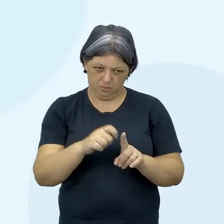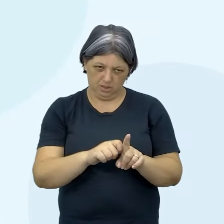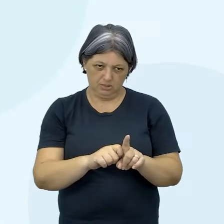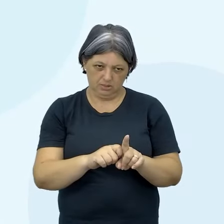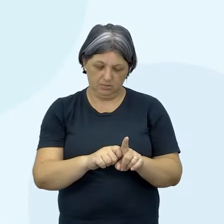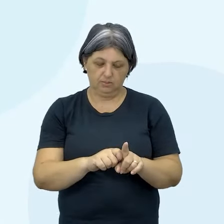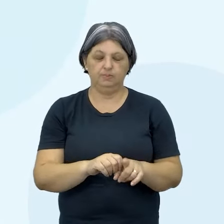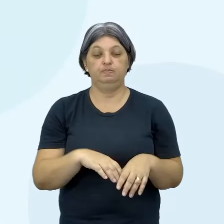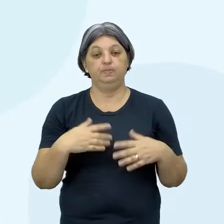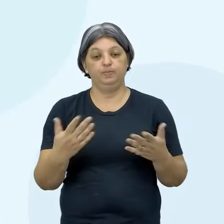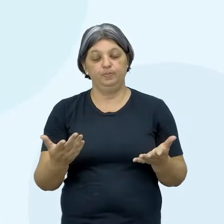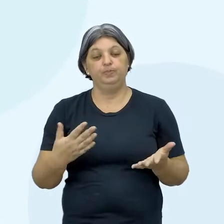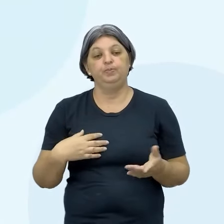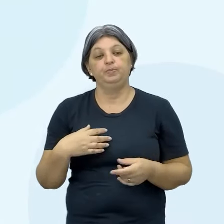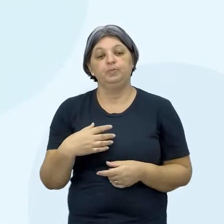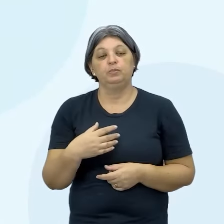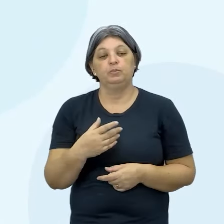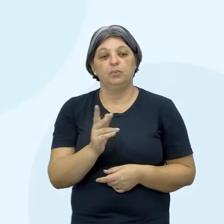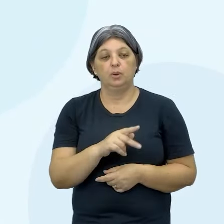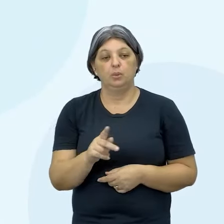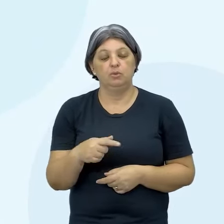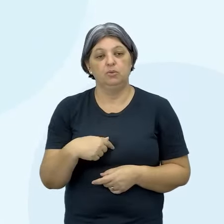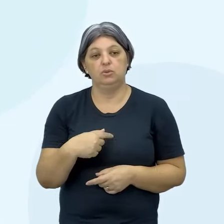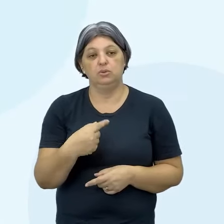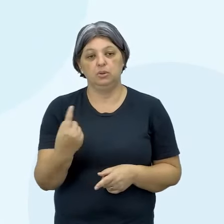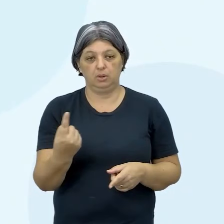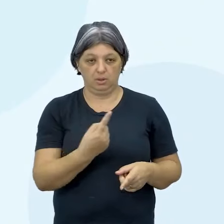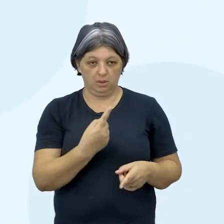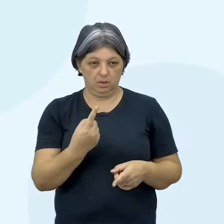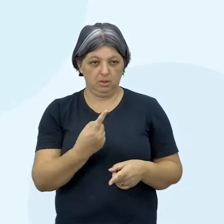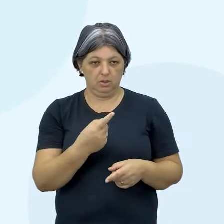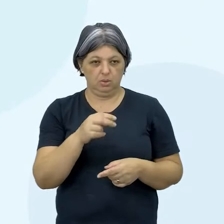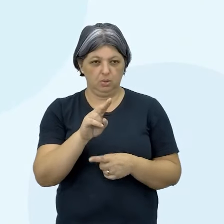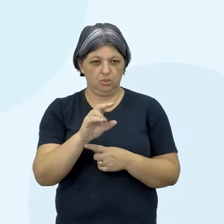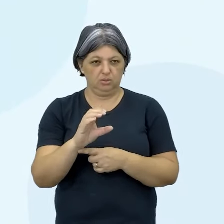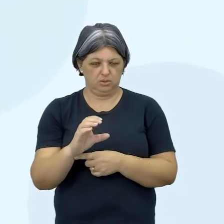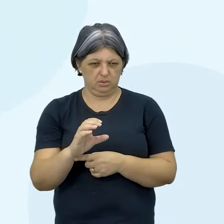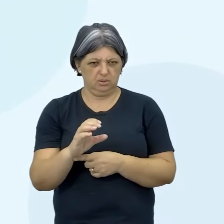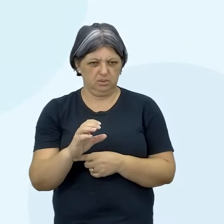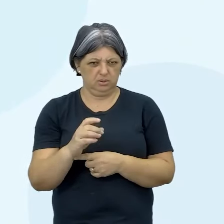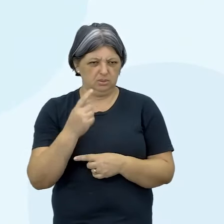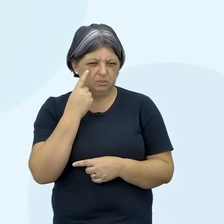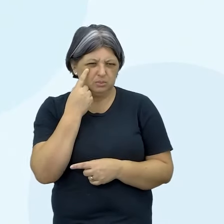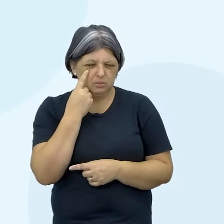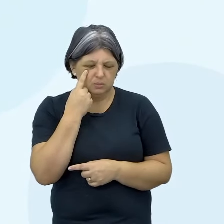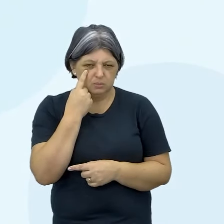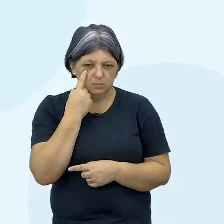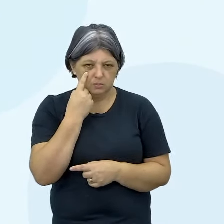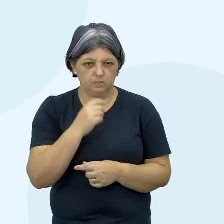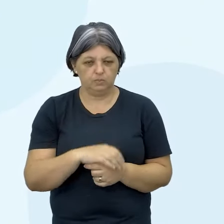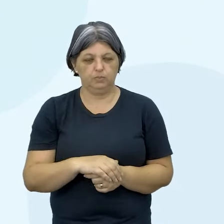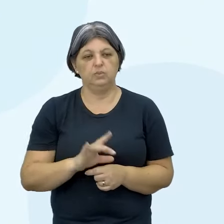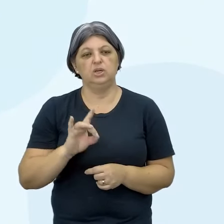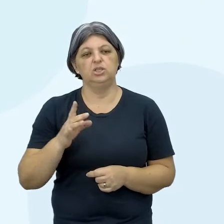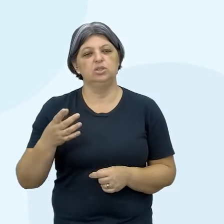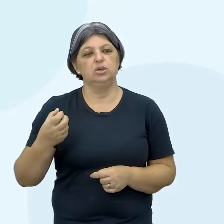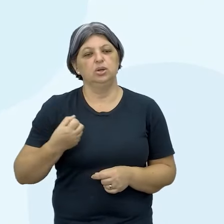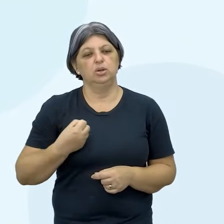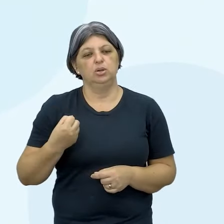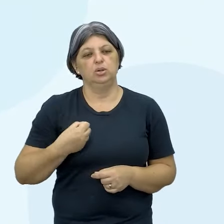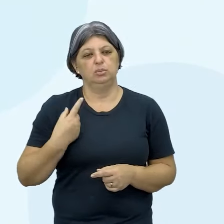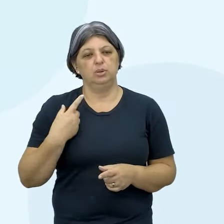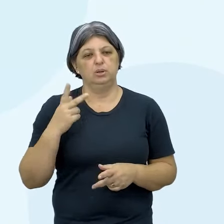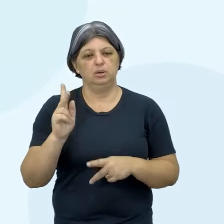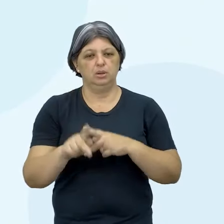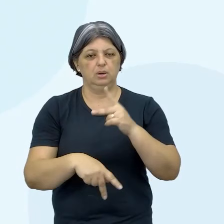enquanto o professor do primeiro componente aqui, né, deixa eu ver só o número maior para eu ler,